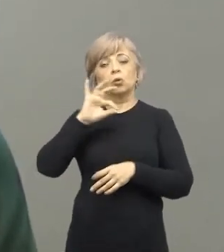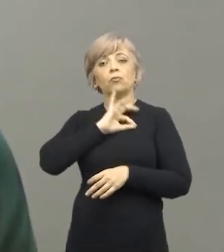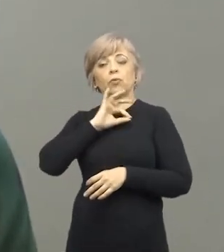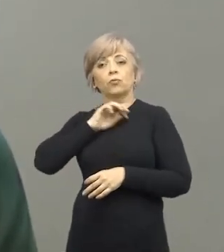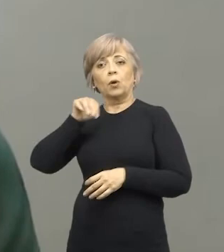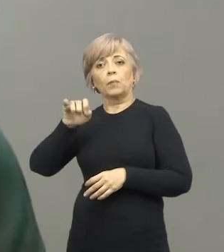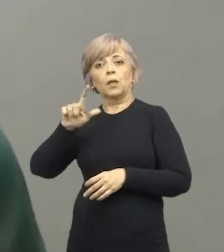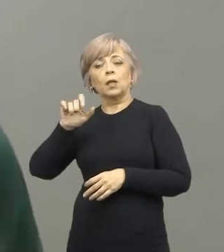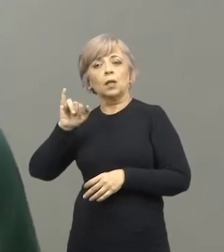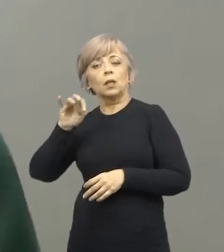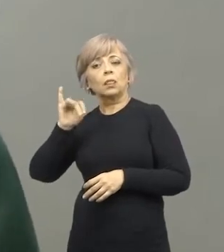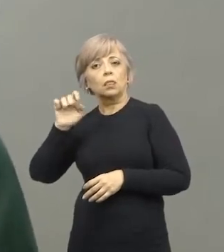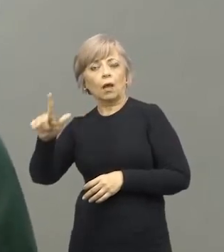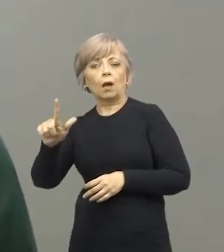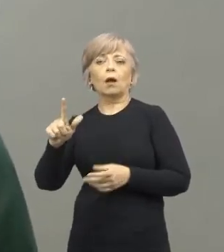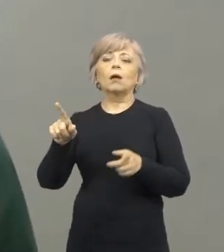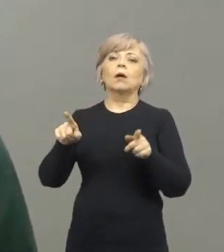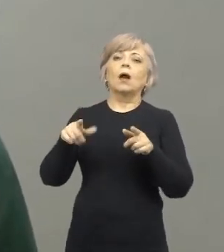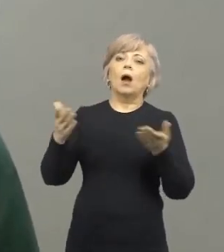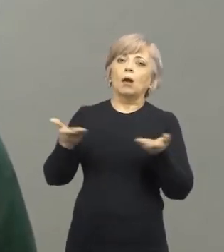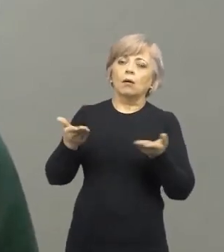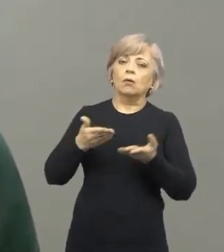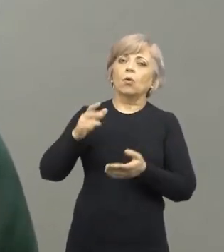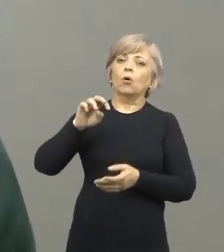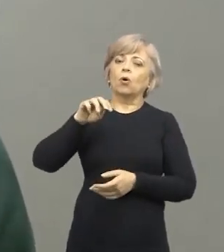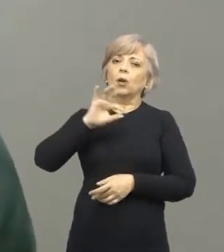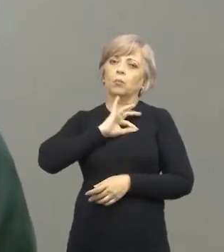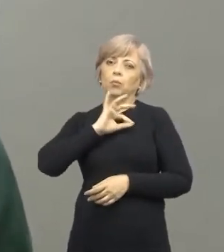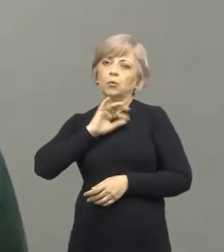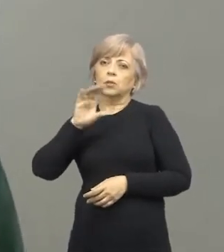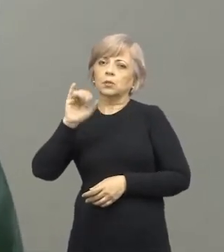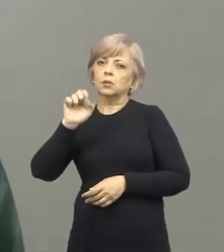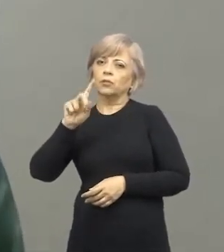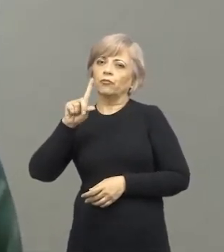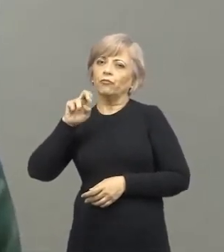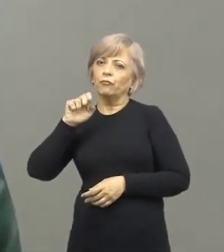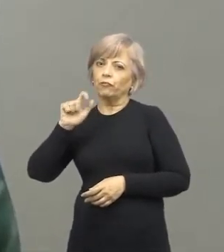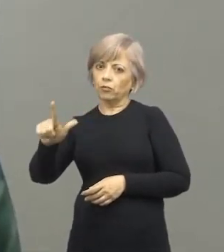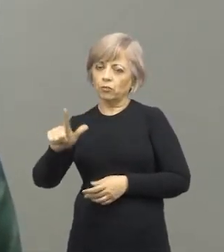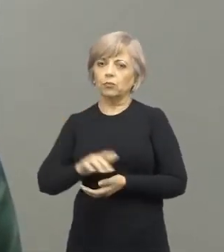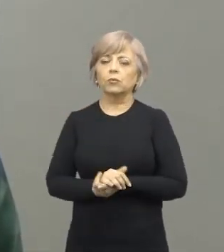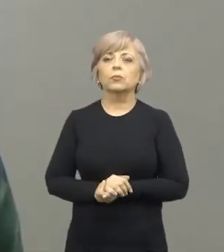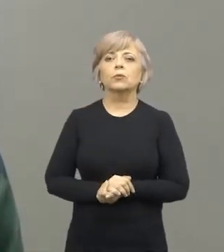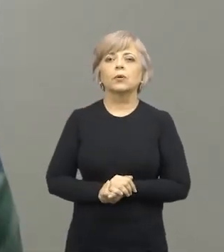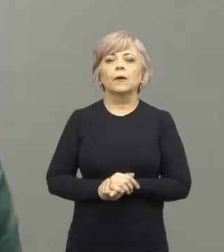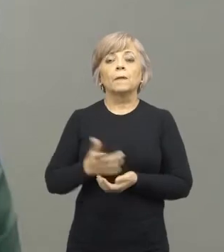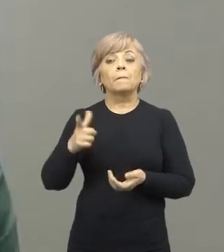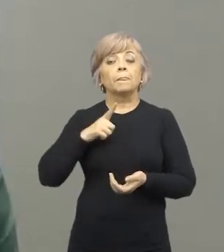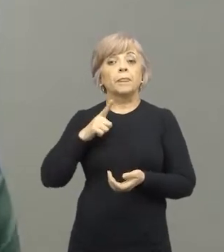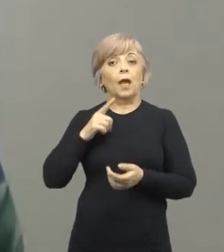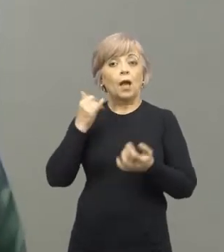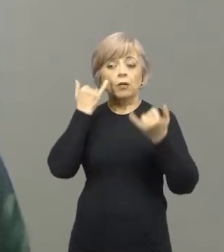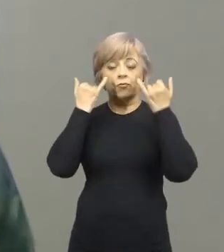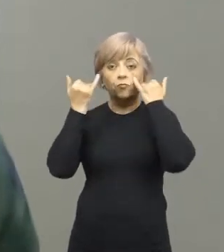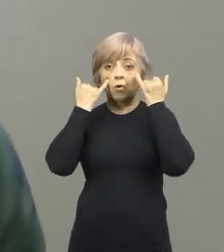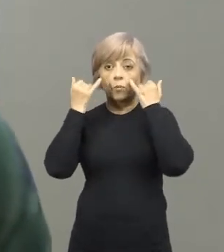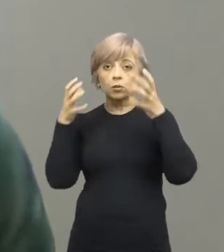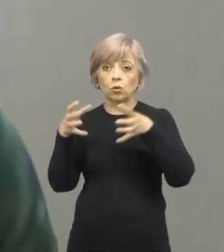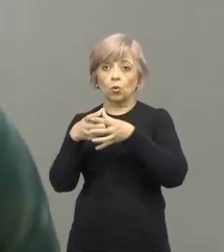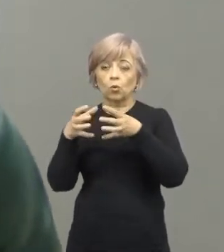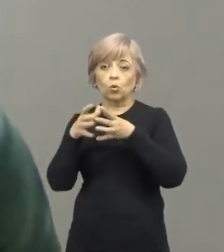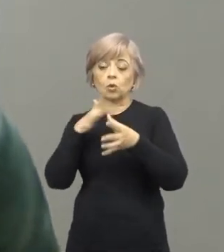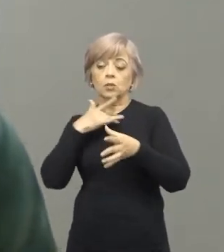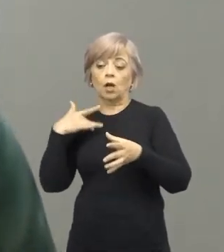da Polícia Civil, nós temos aí uma formação de de um grupo para atendimento à saúde